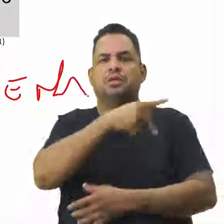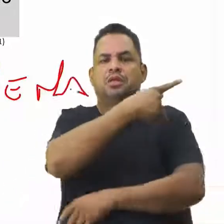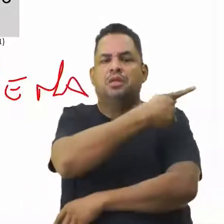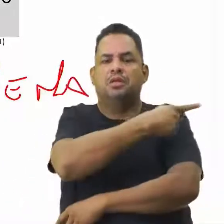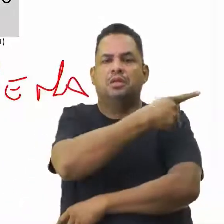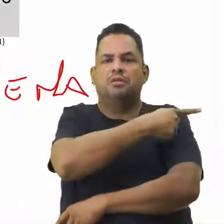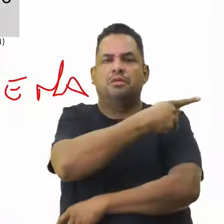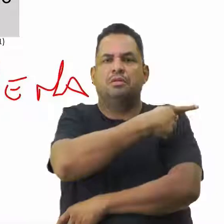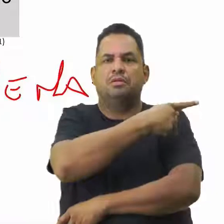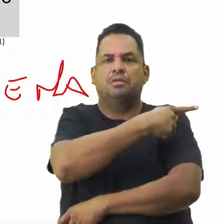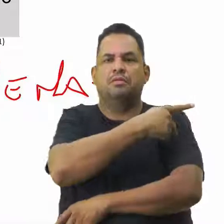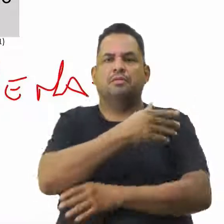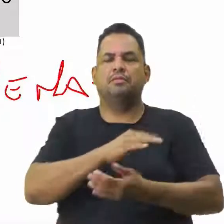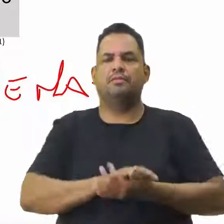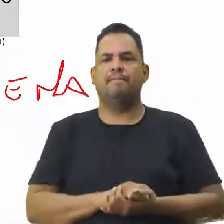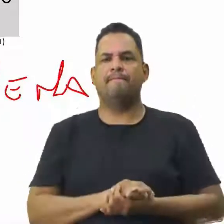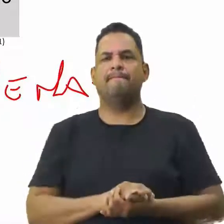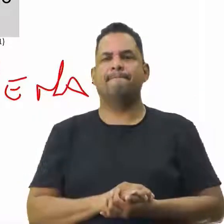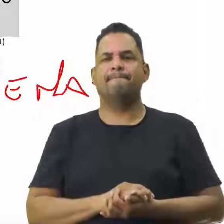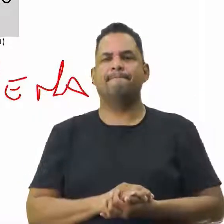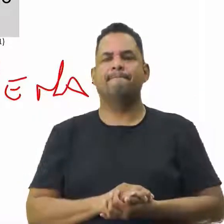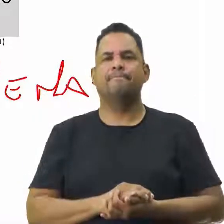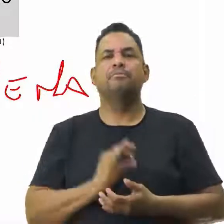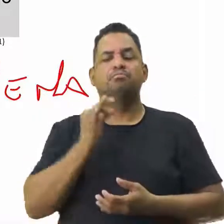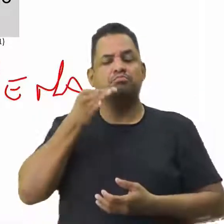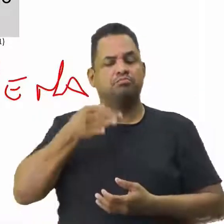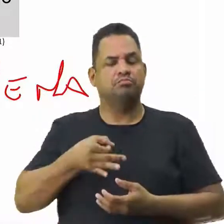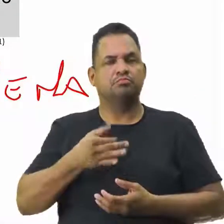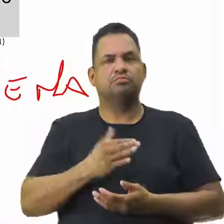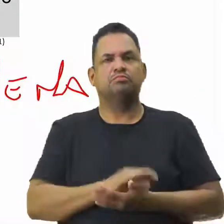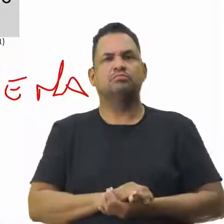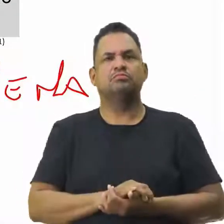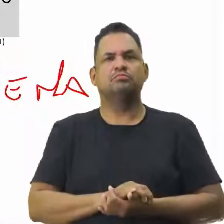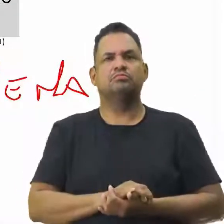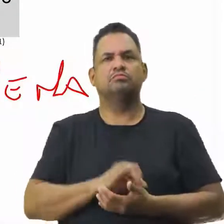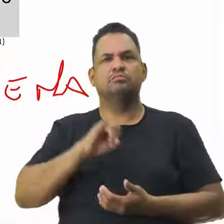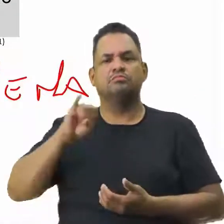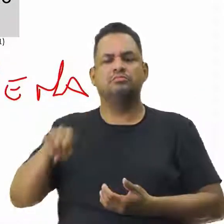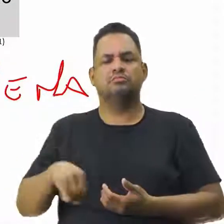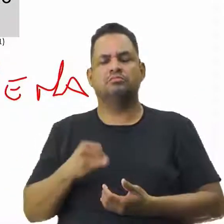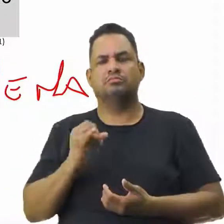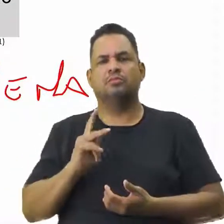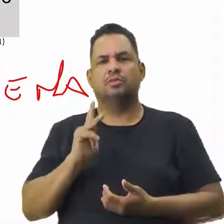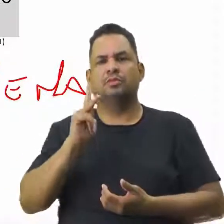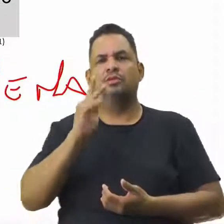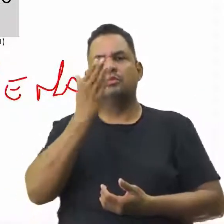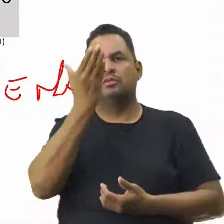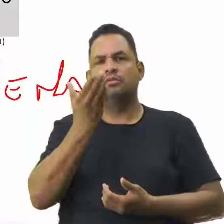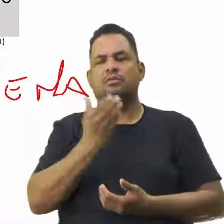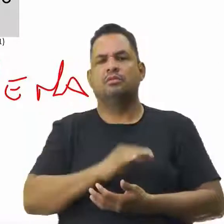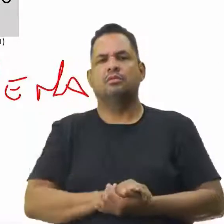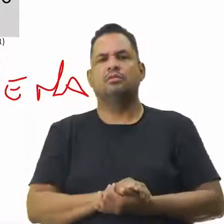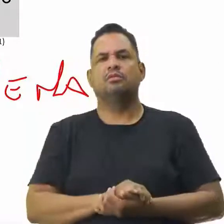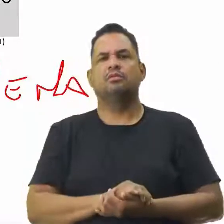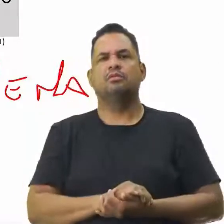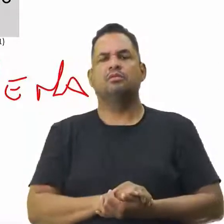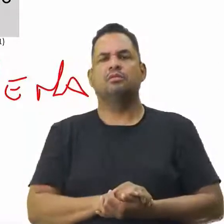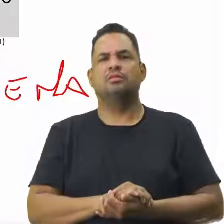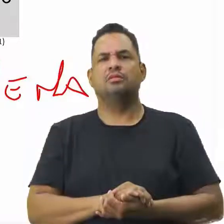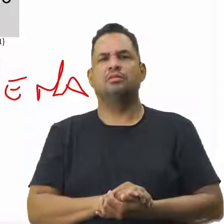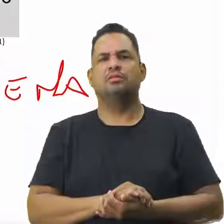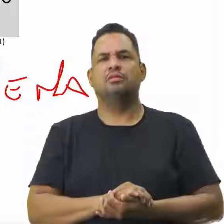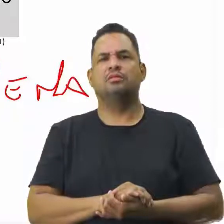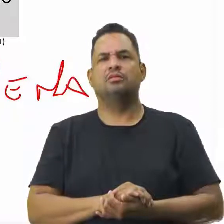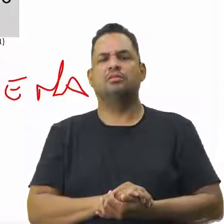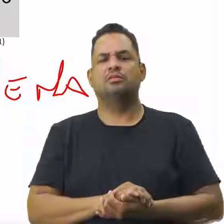Vilhena ainda, mas JK veio aqui. Certo? É o Juscelino Kubitschek. Ou seja, a